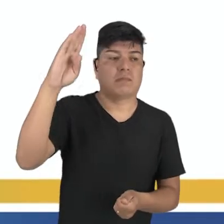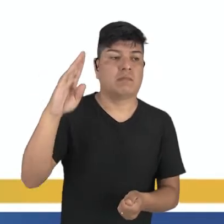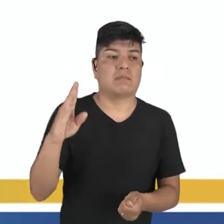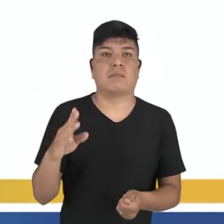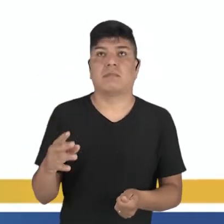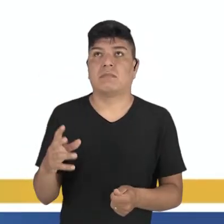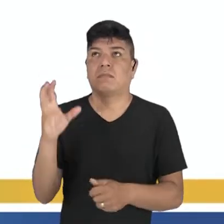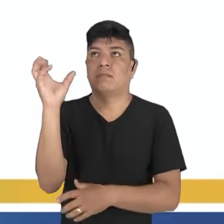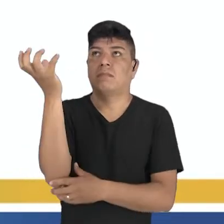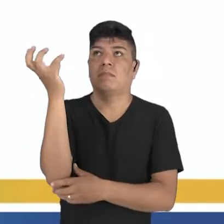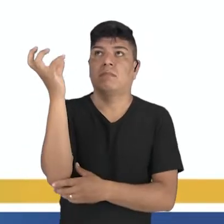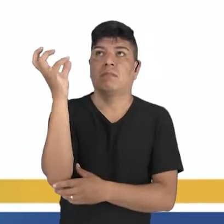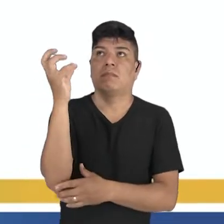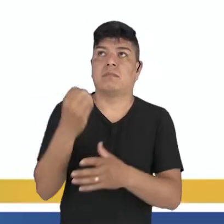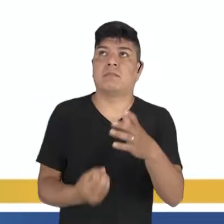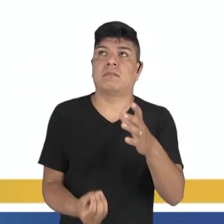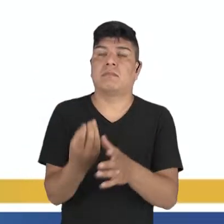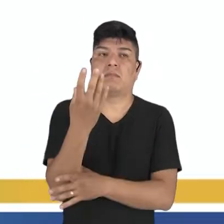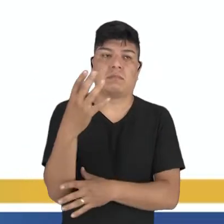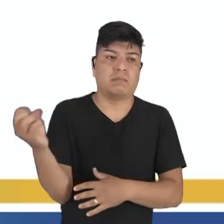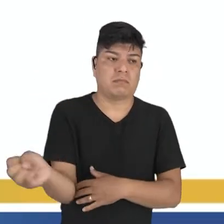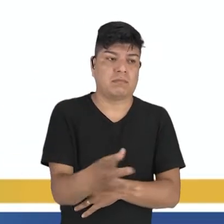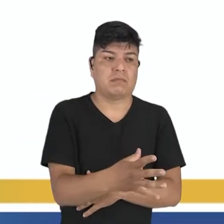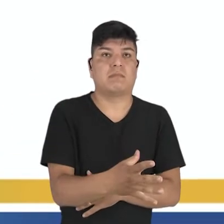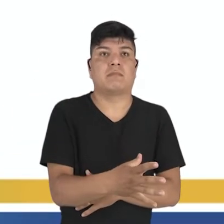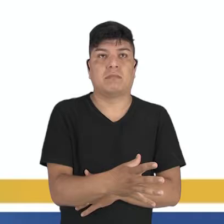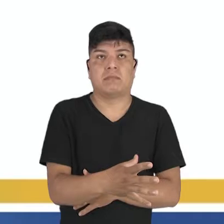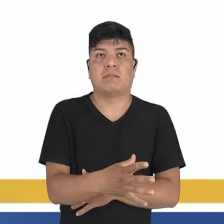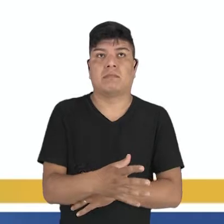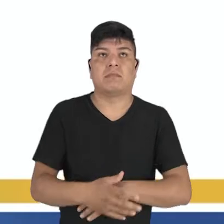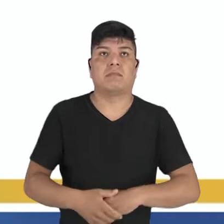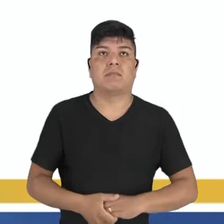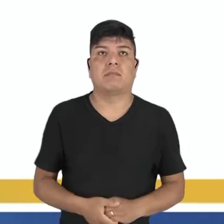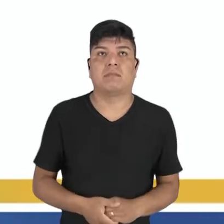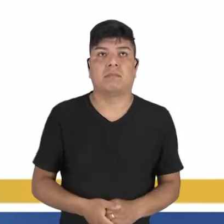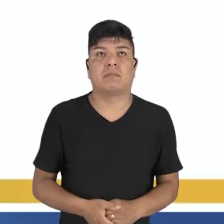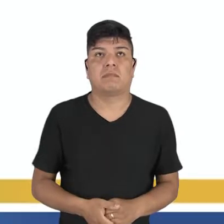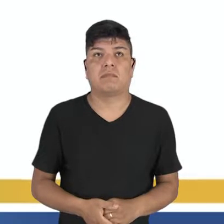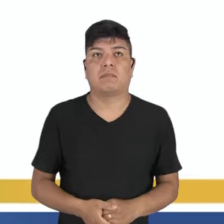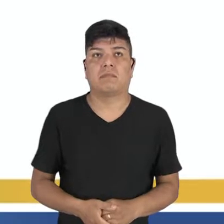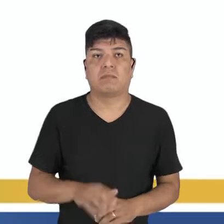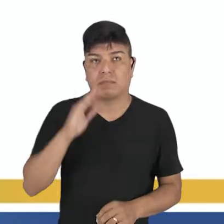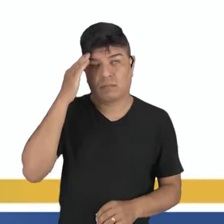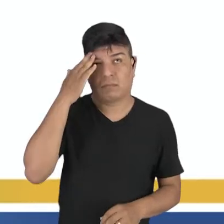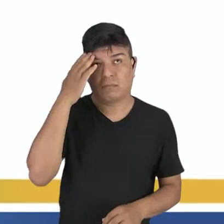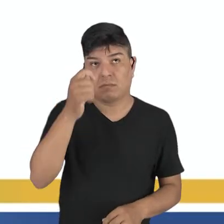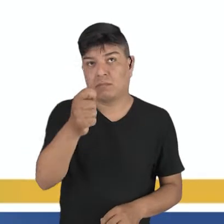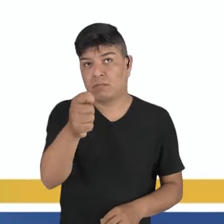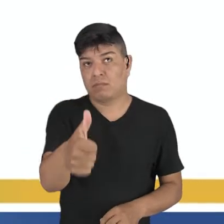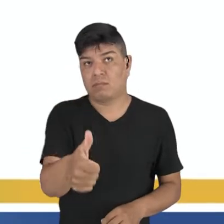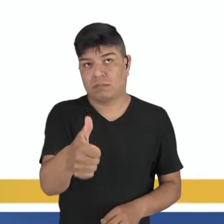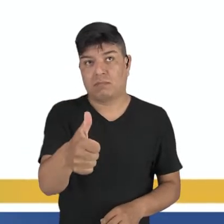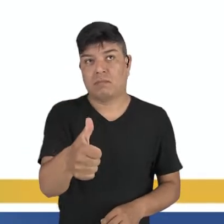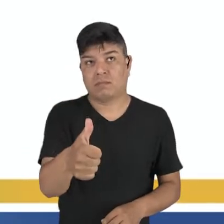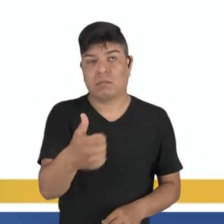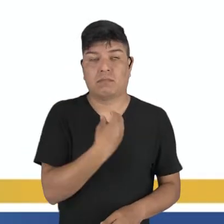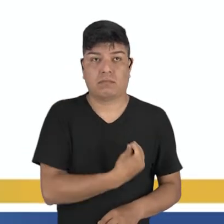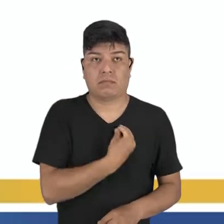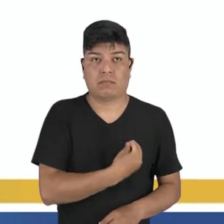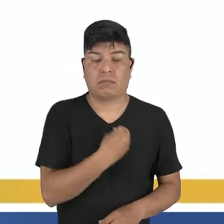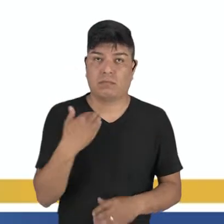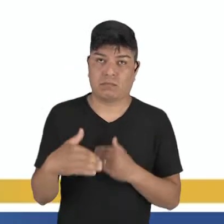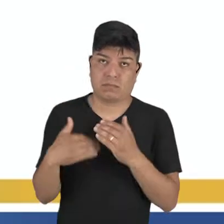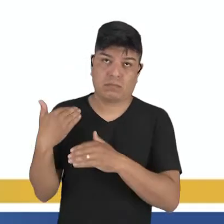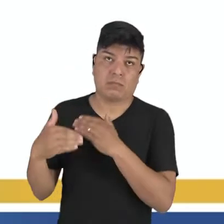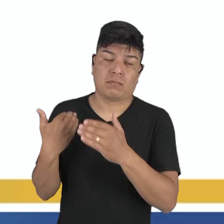as ramificações que dão origem a novas espécies, tá? Para entender um pouco como é a história evolutiva da vida, nós temos que